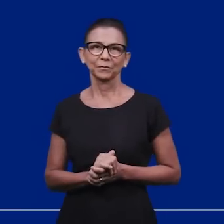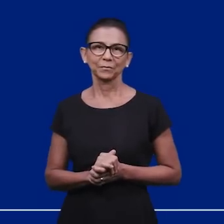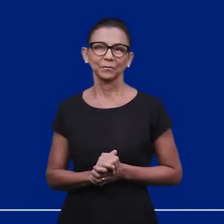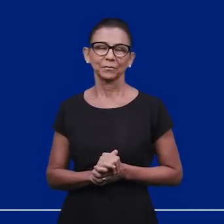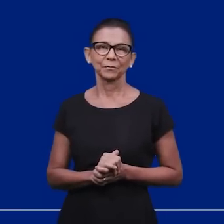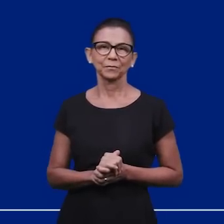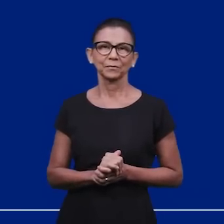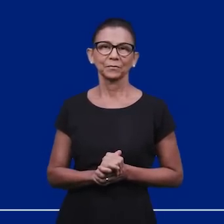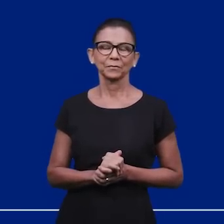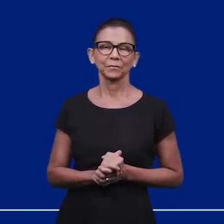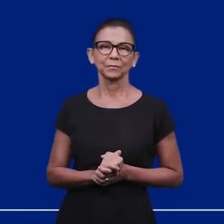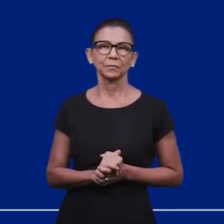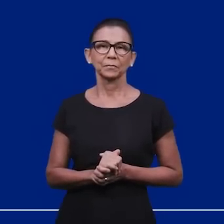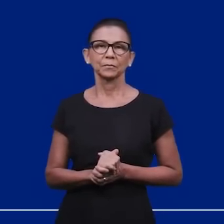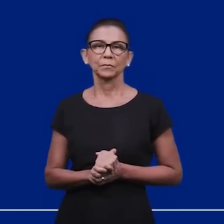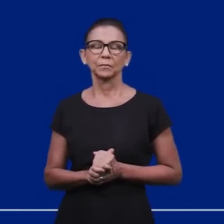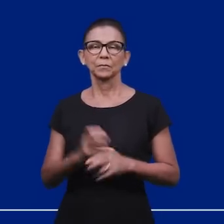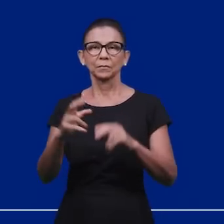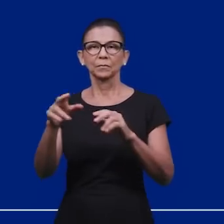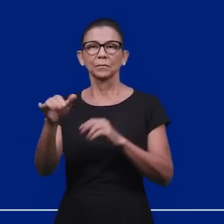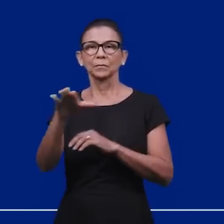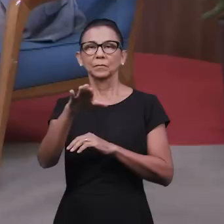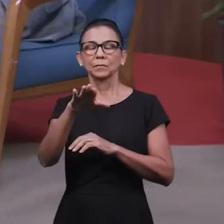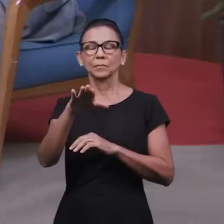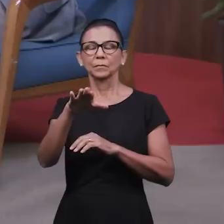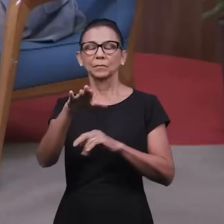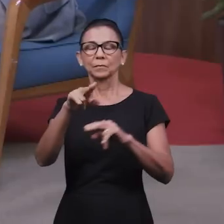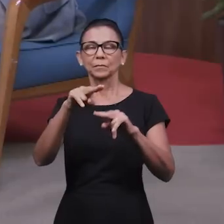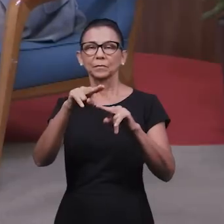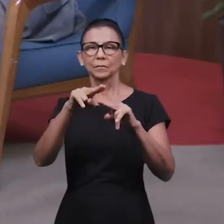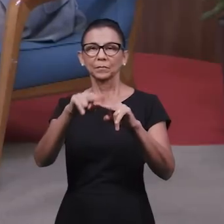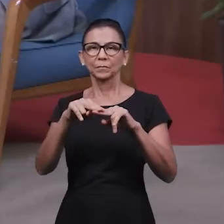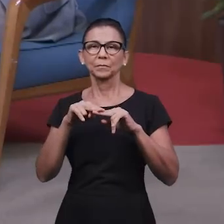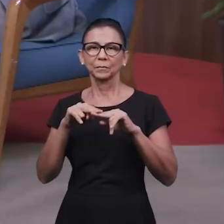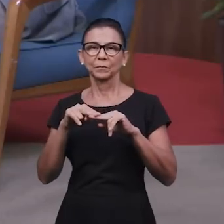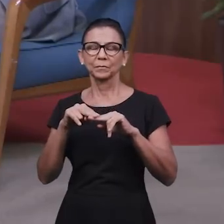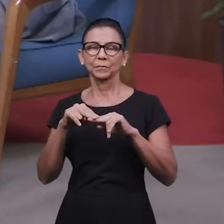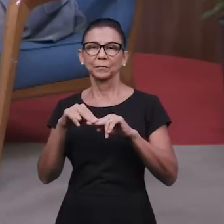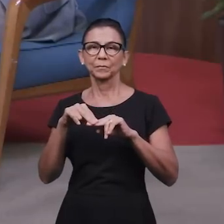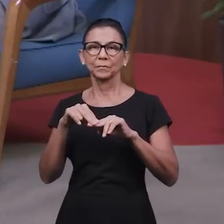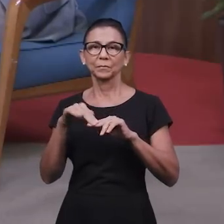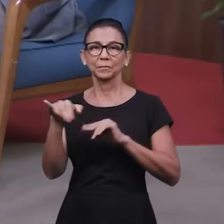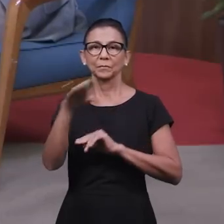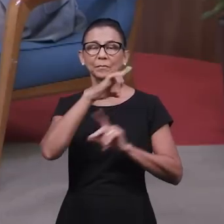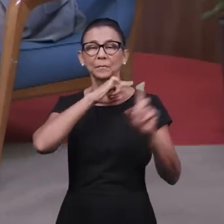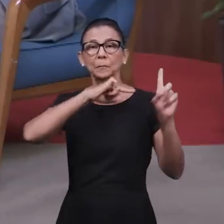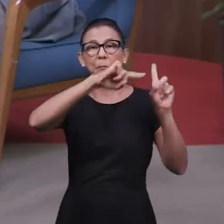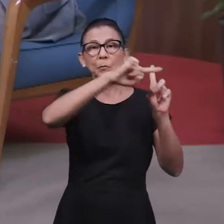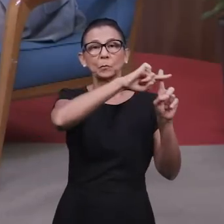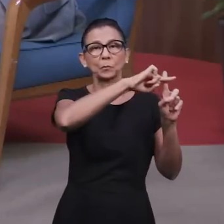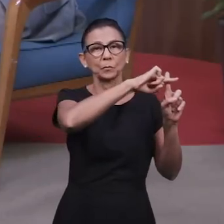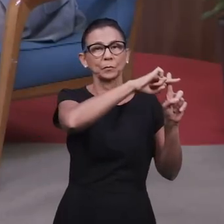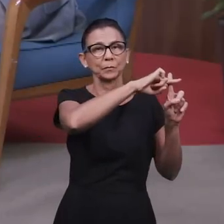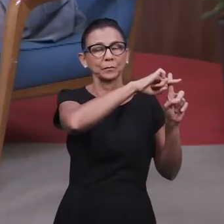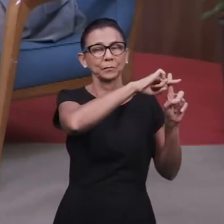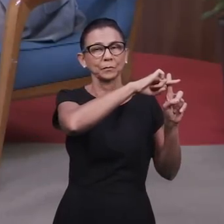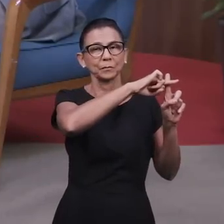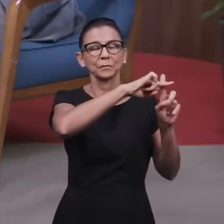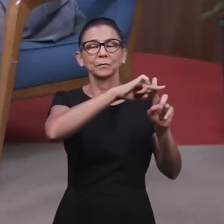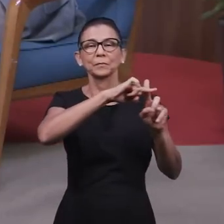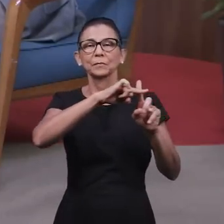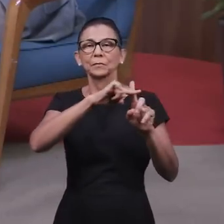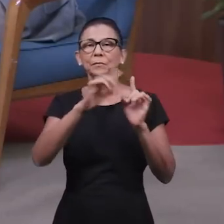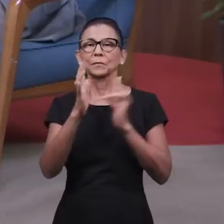pela sua carne. Então a gente vê que essa expressão de Cantares,